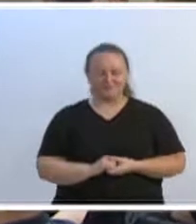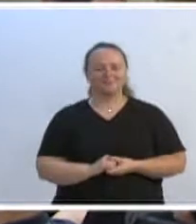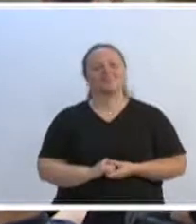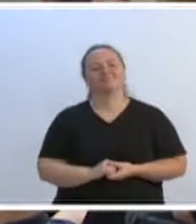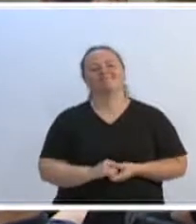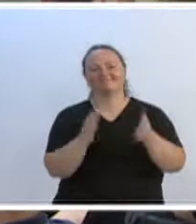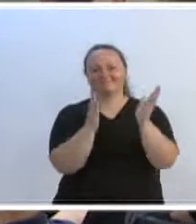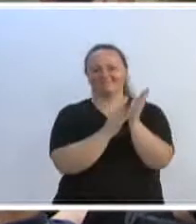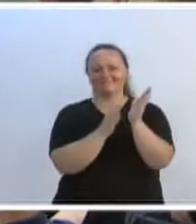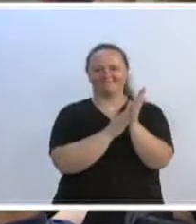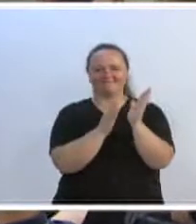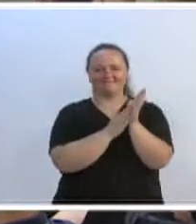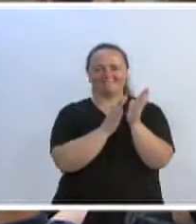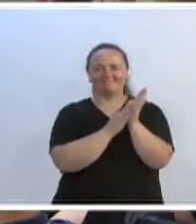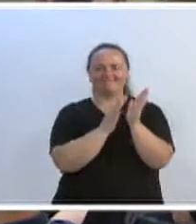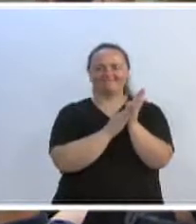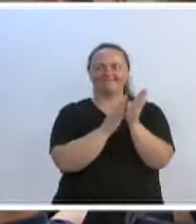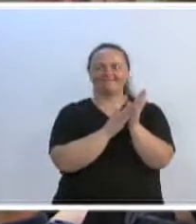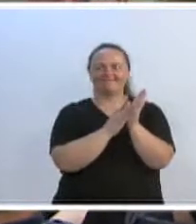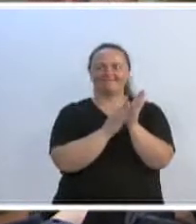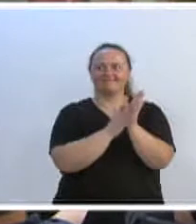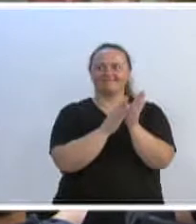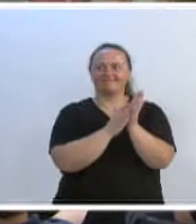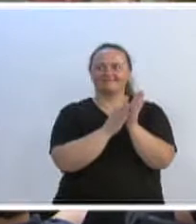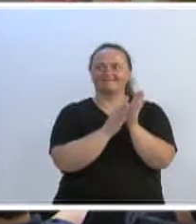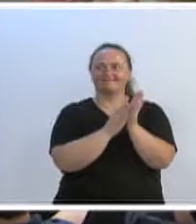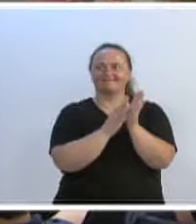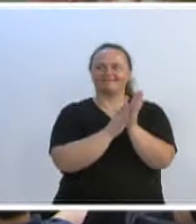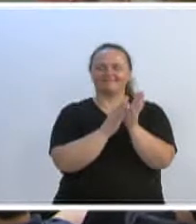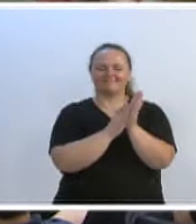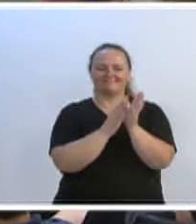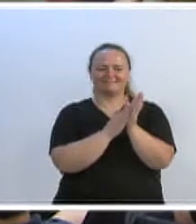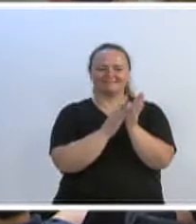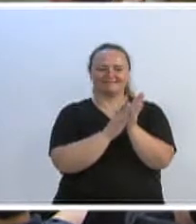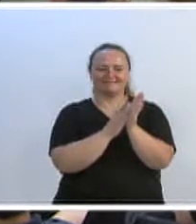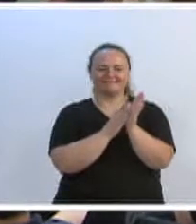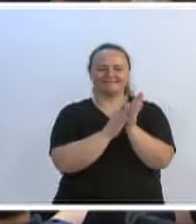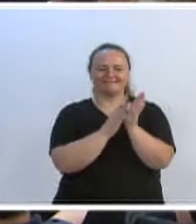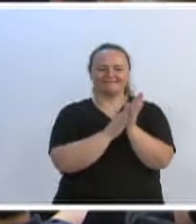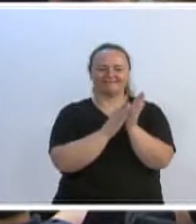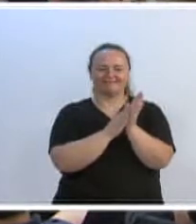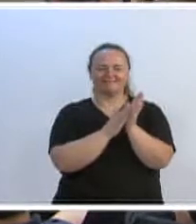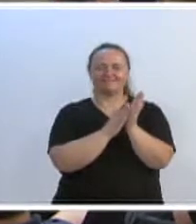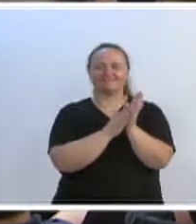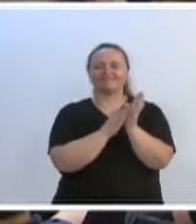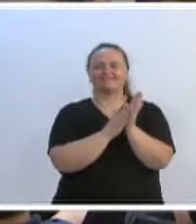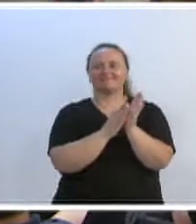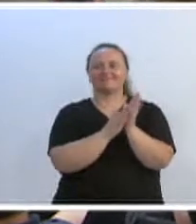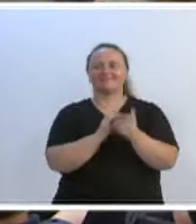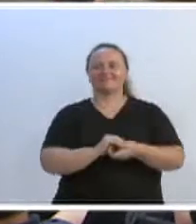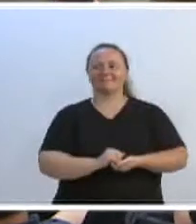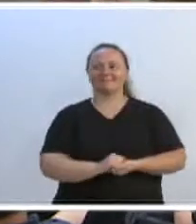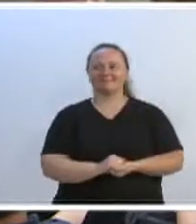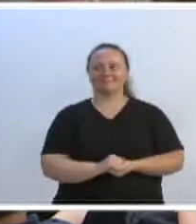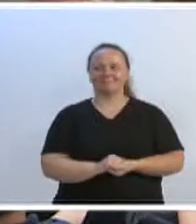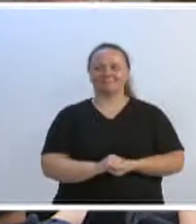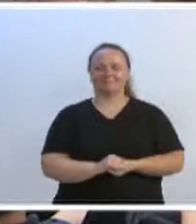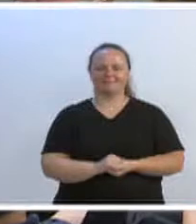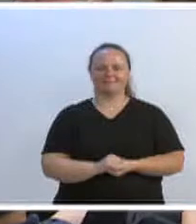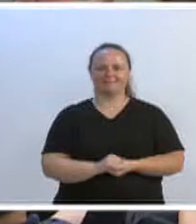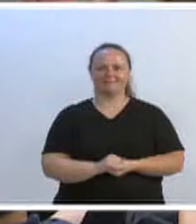nos animar. E agora eu quero coragem para agradecer o Valdir, meu